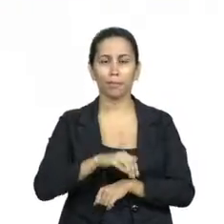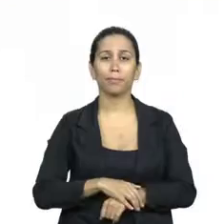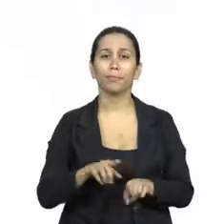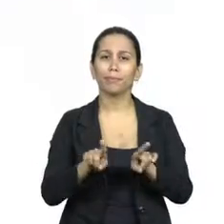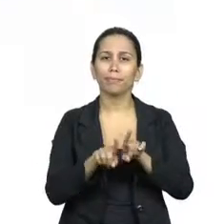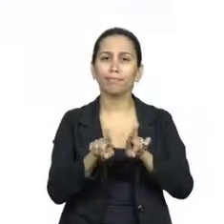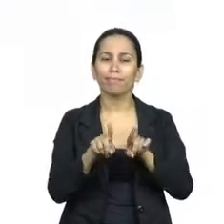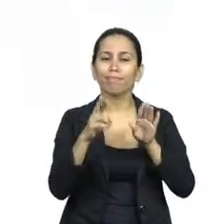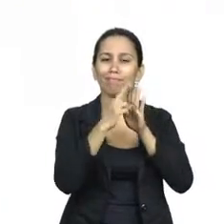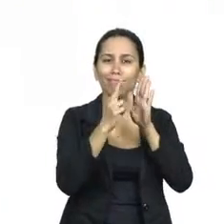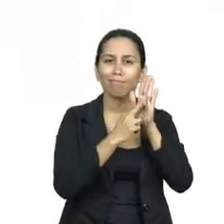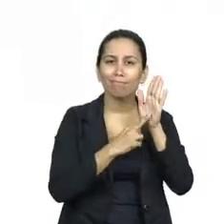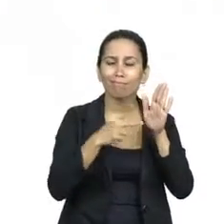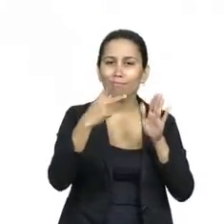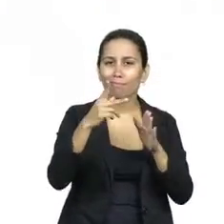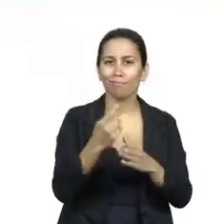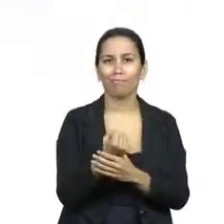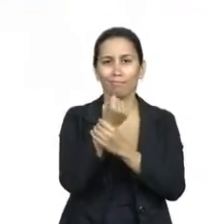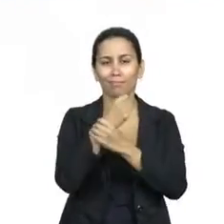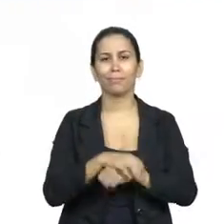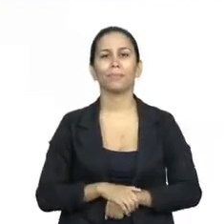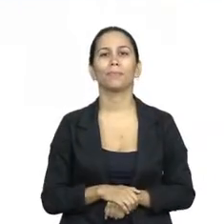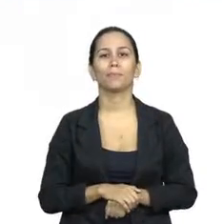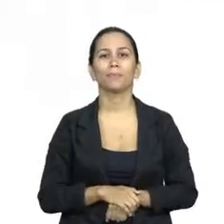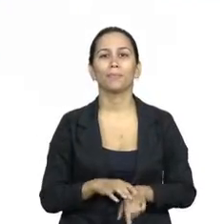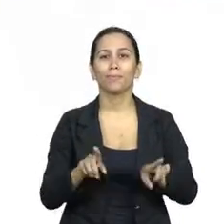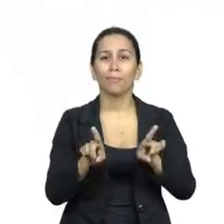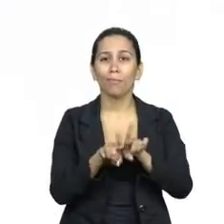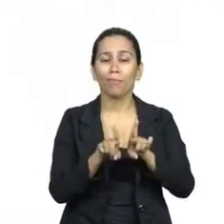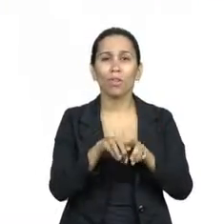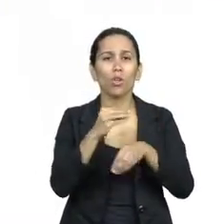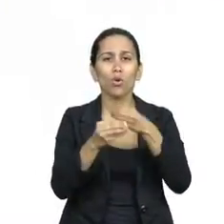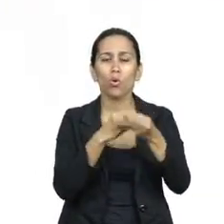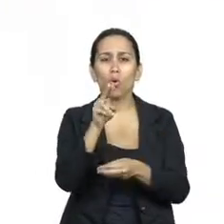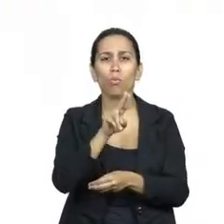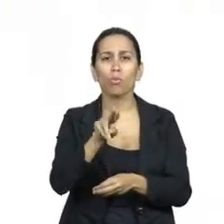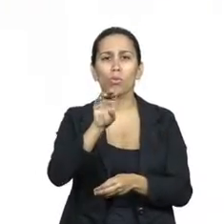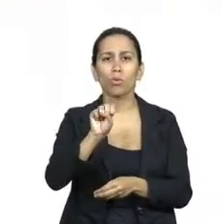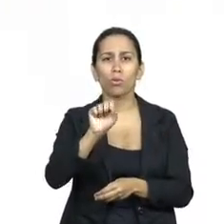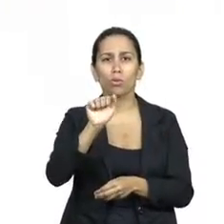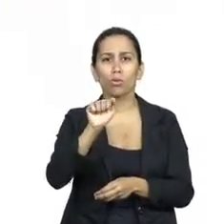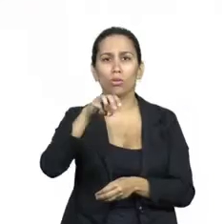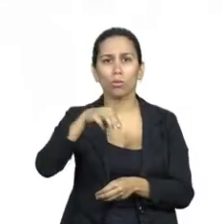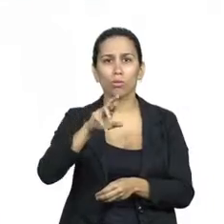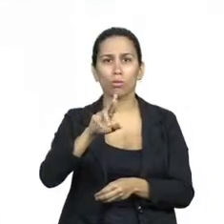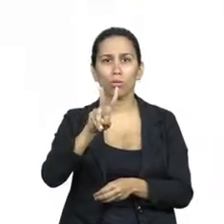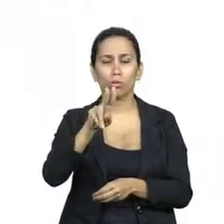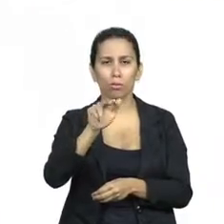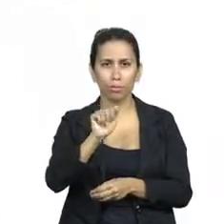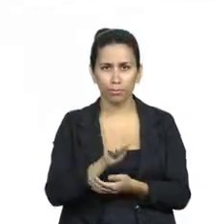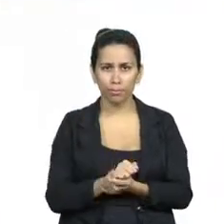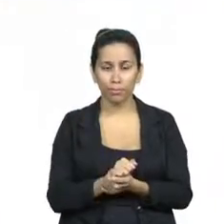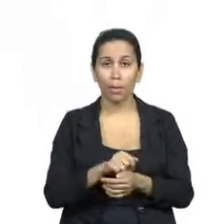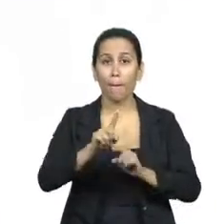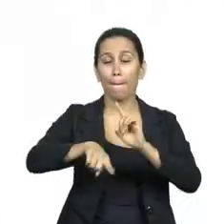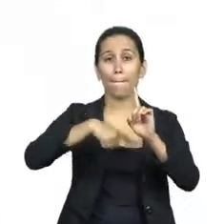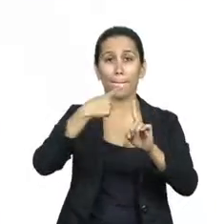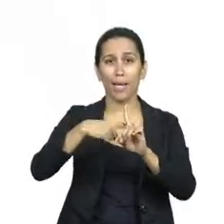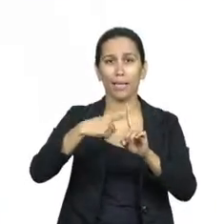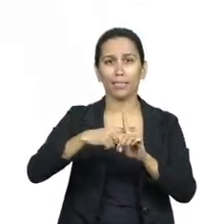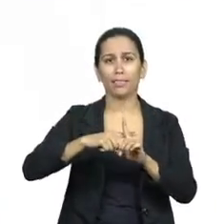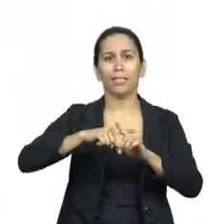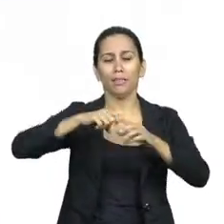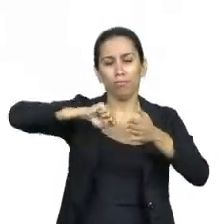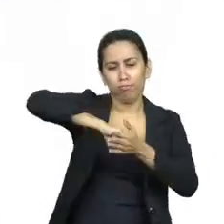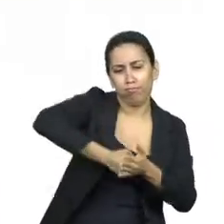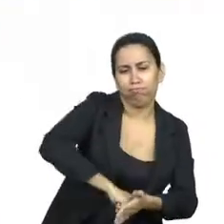proteção. Os procedimentos de segurança para injeção de salmoura e tambreamento. E como executar o embutimento e a